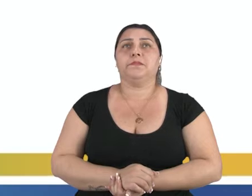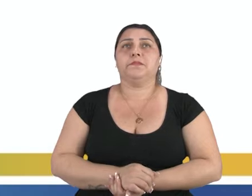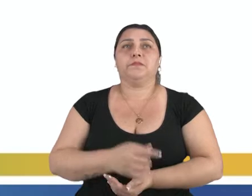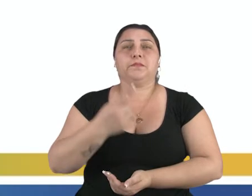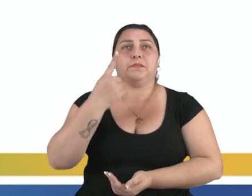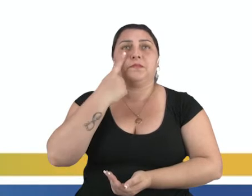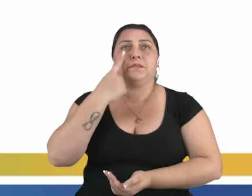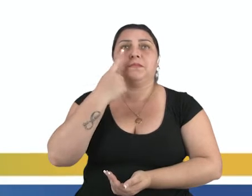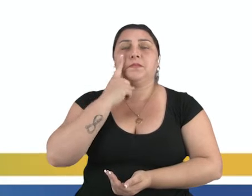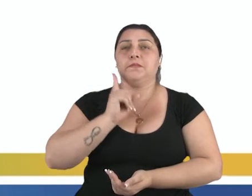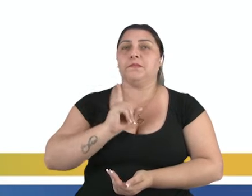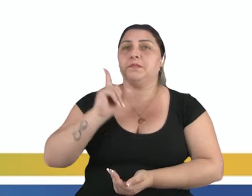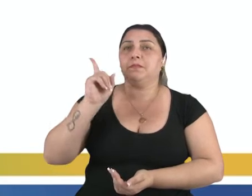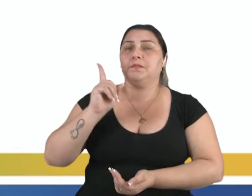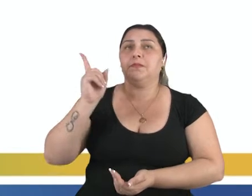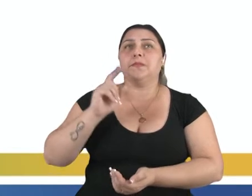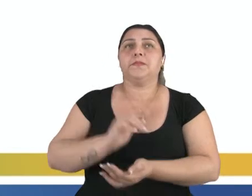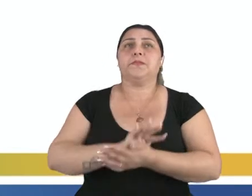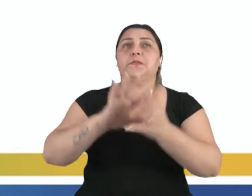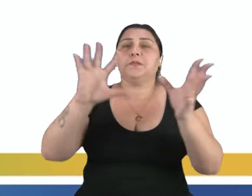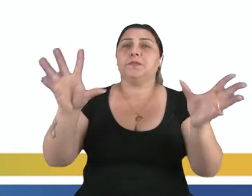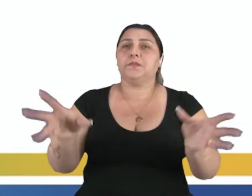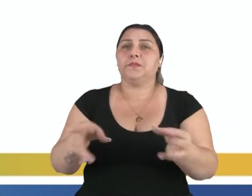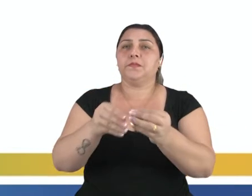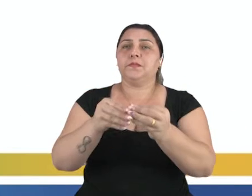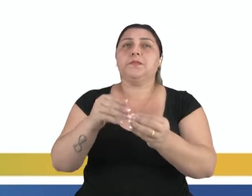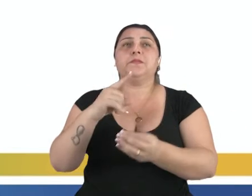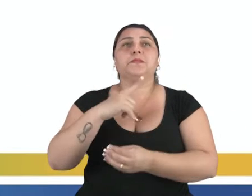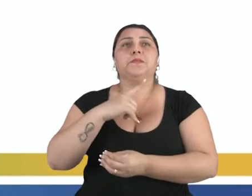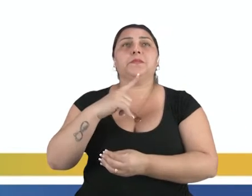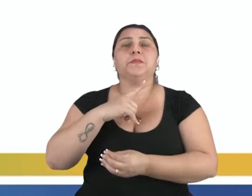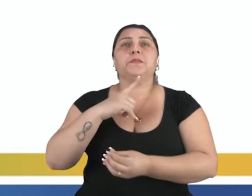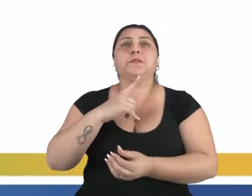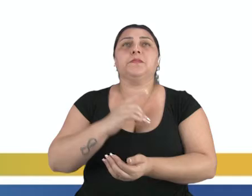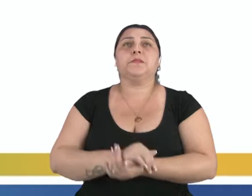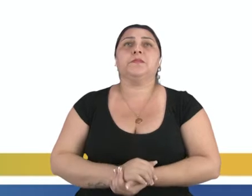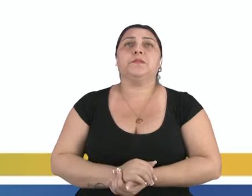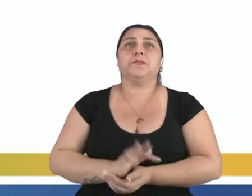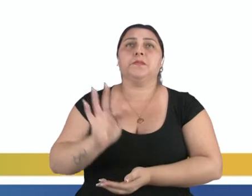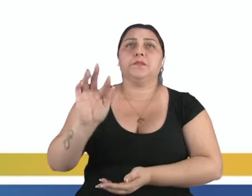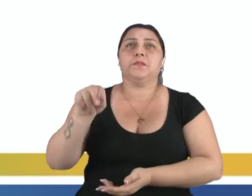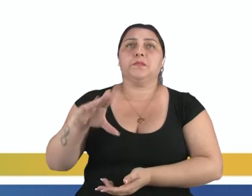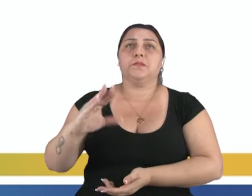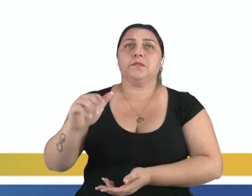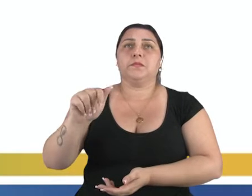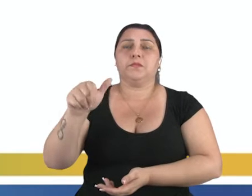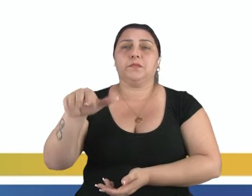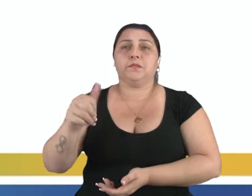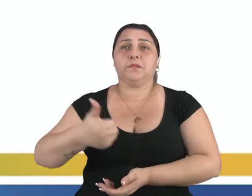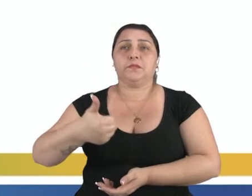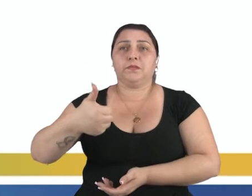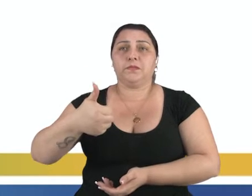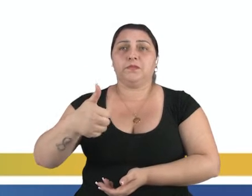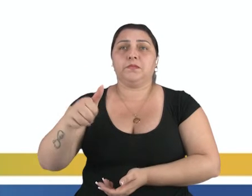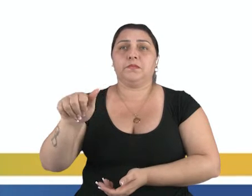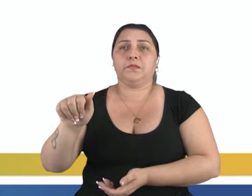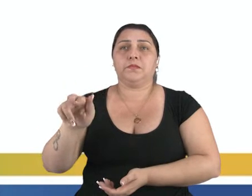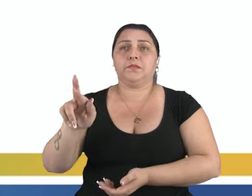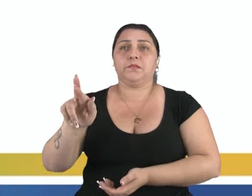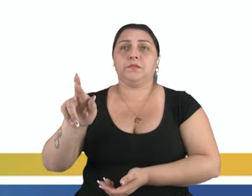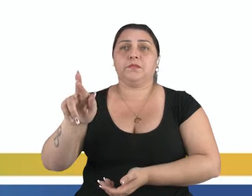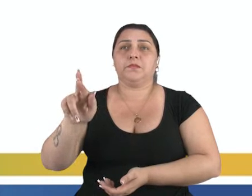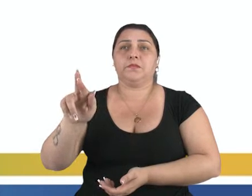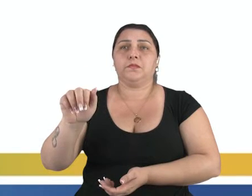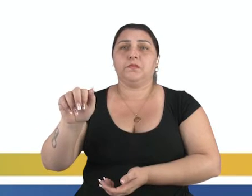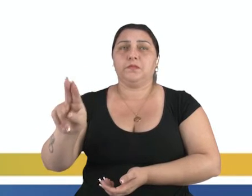nós temos aí uma função do primeiro grau, onde nós temos uma f de x, que é igual a y, que é igual a